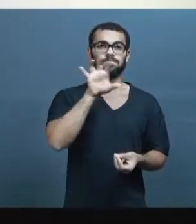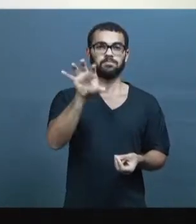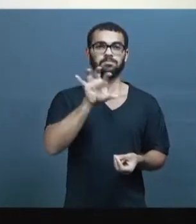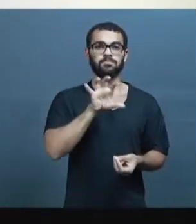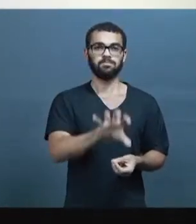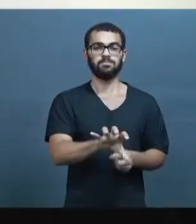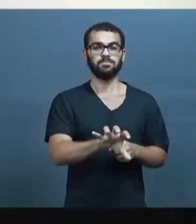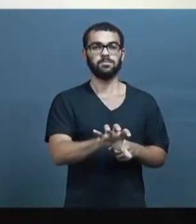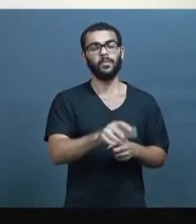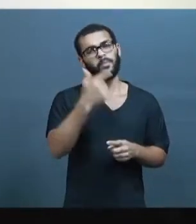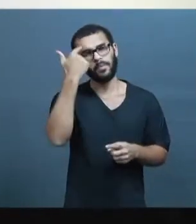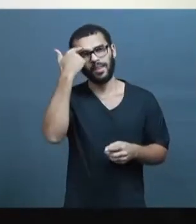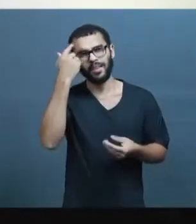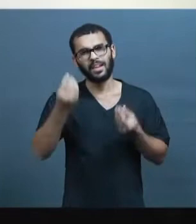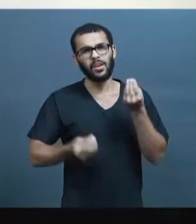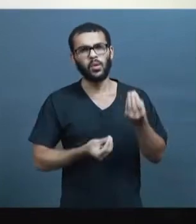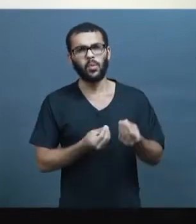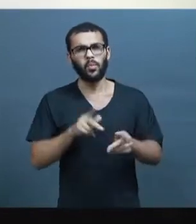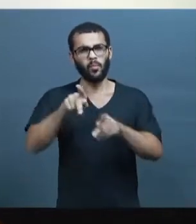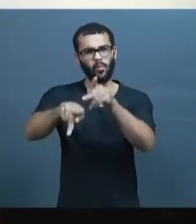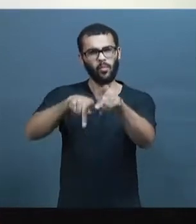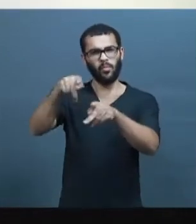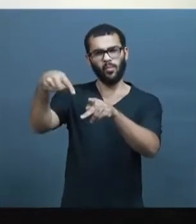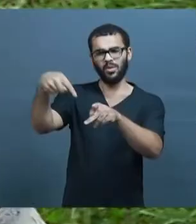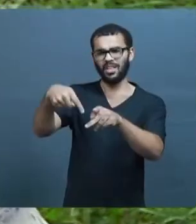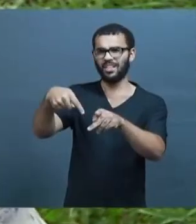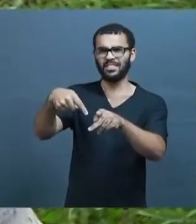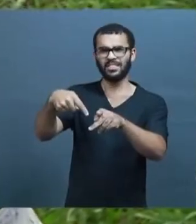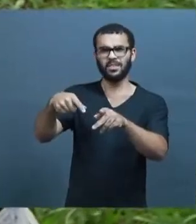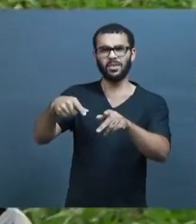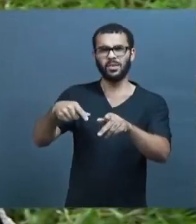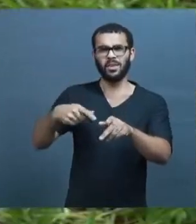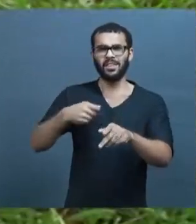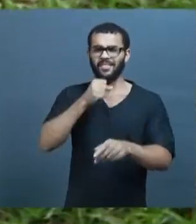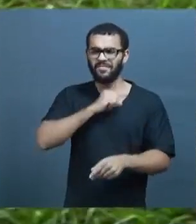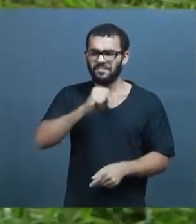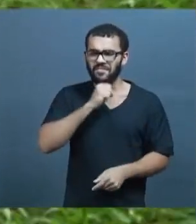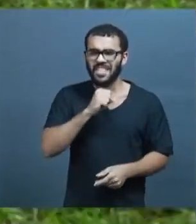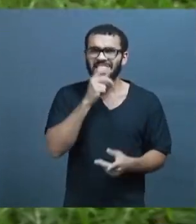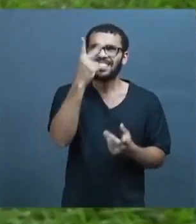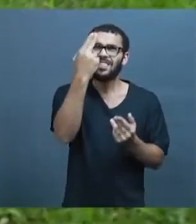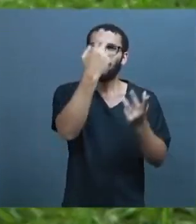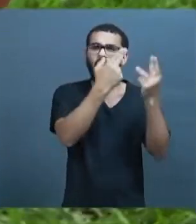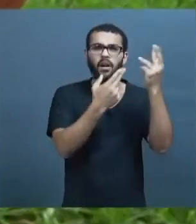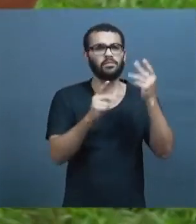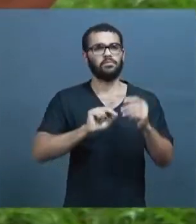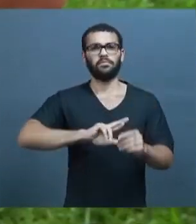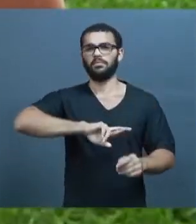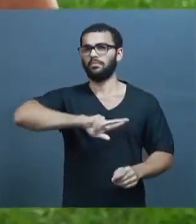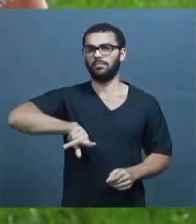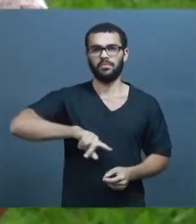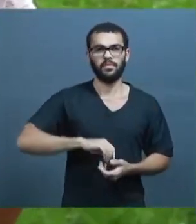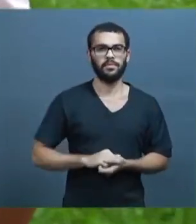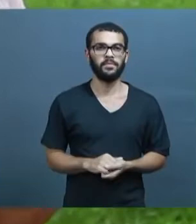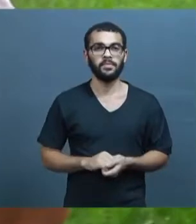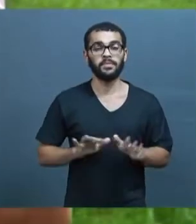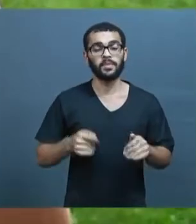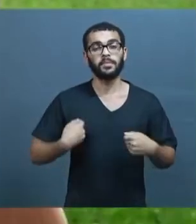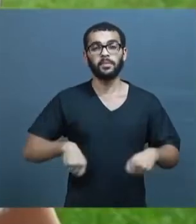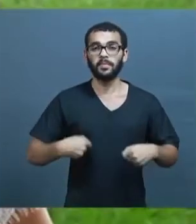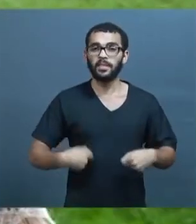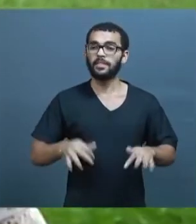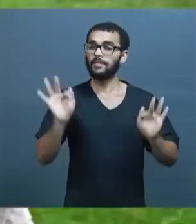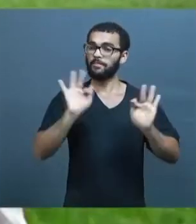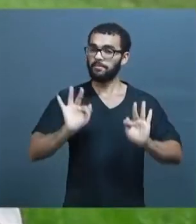que as populações não envelhecem pela mesma forma. Mas uma coisa é certa, estar feliz e fazendo o que gosta é